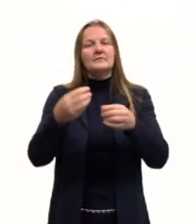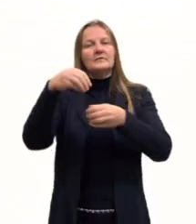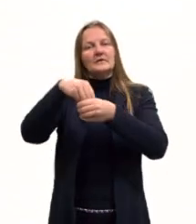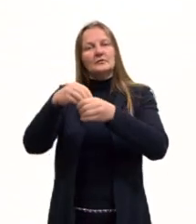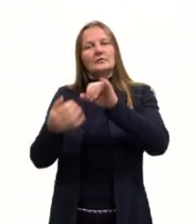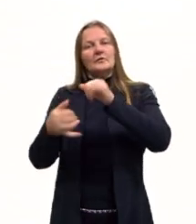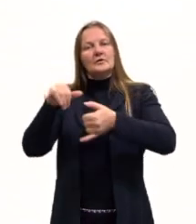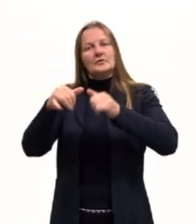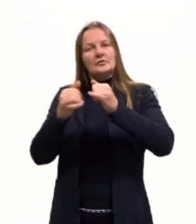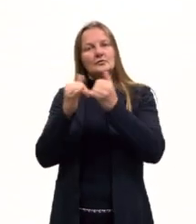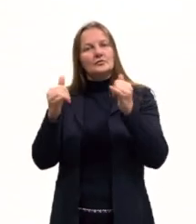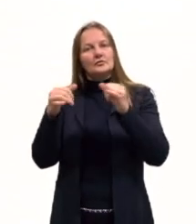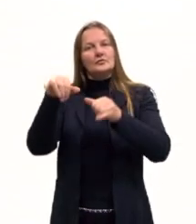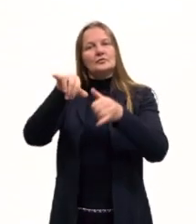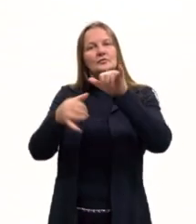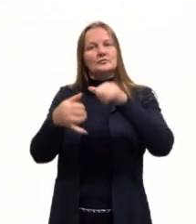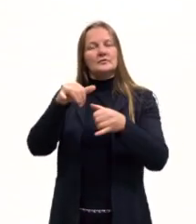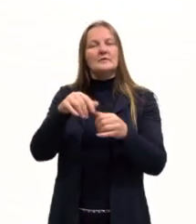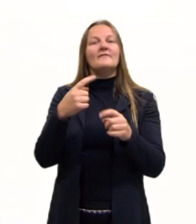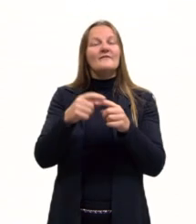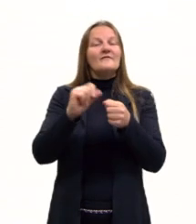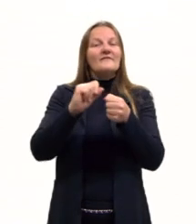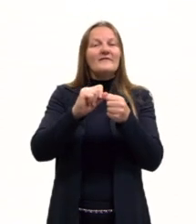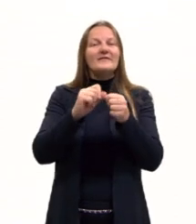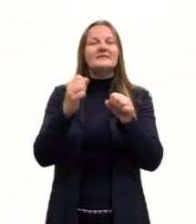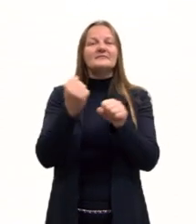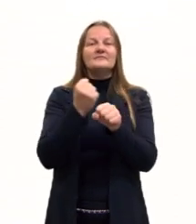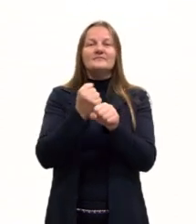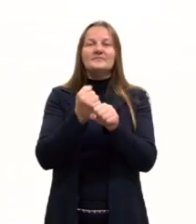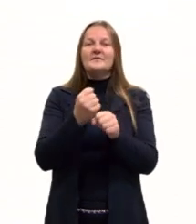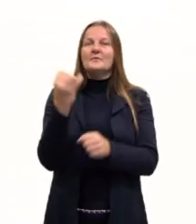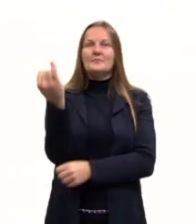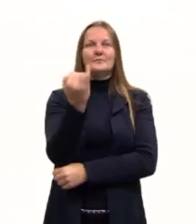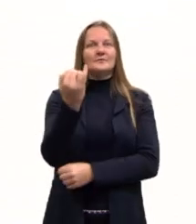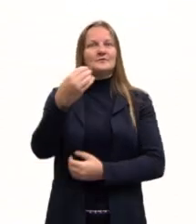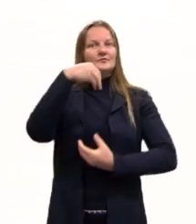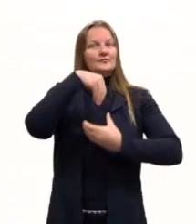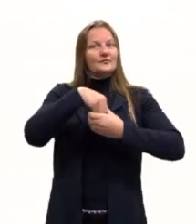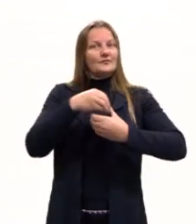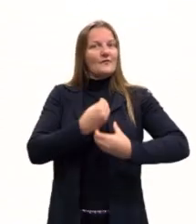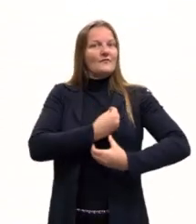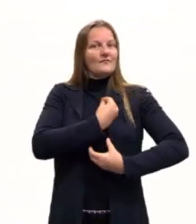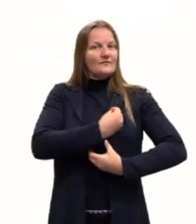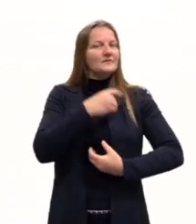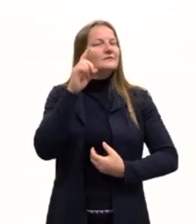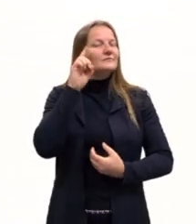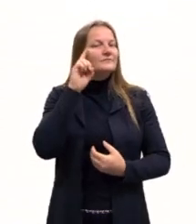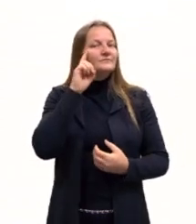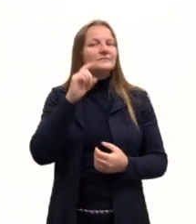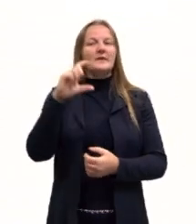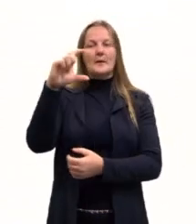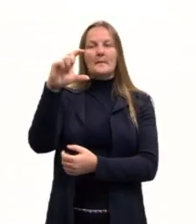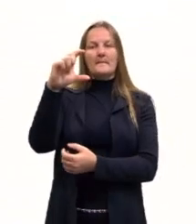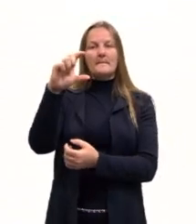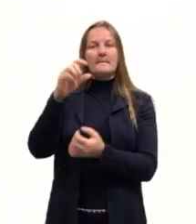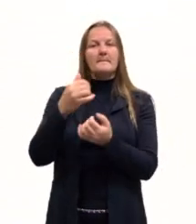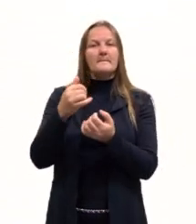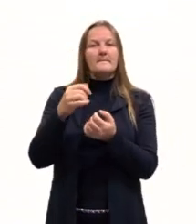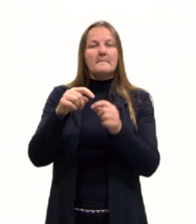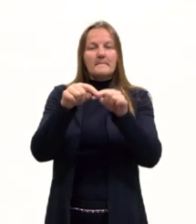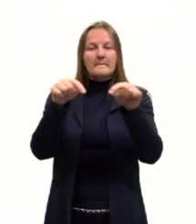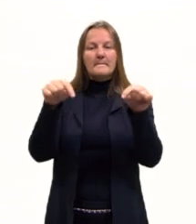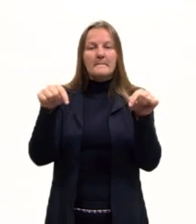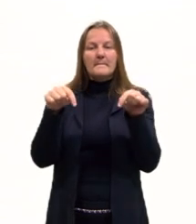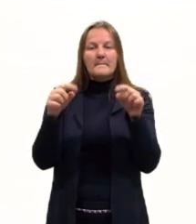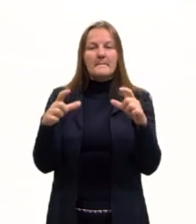isso na fabricação de muitos aparelhos que são super importantes no nosso cotidiano como as pilhas e as baterias